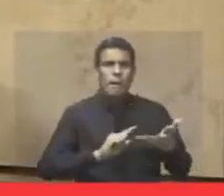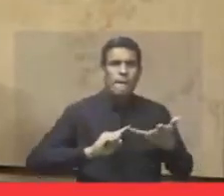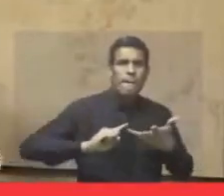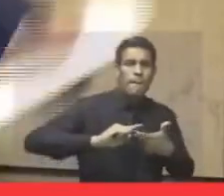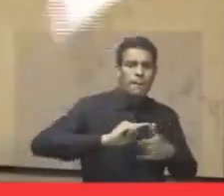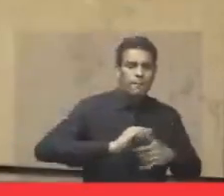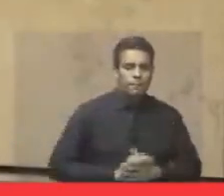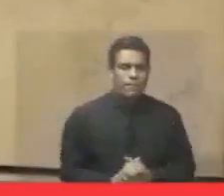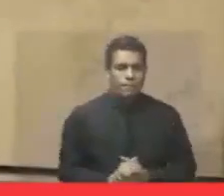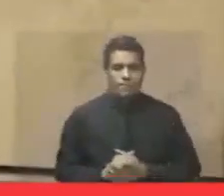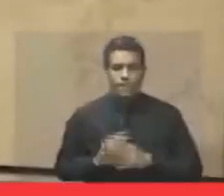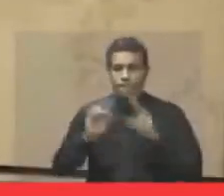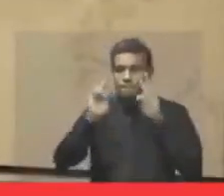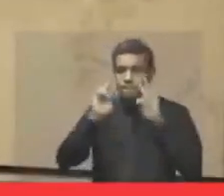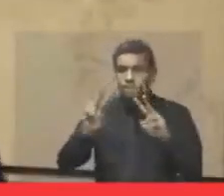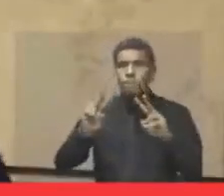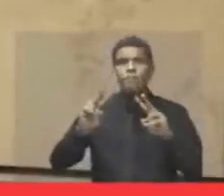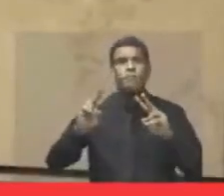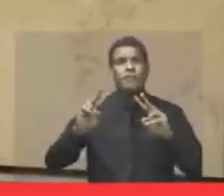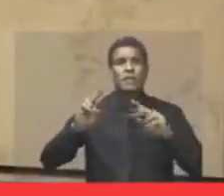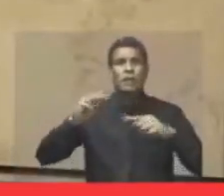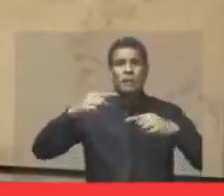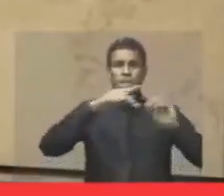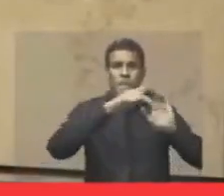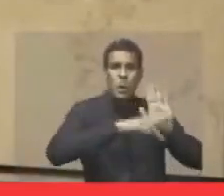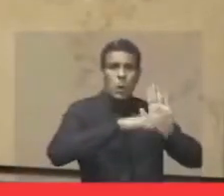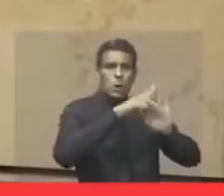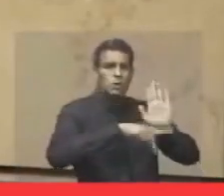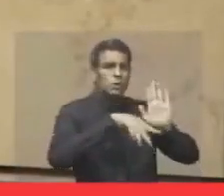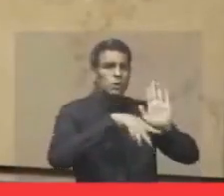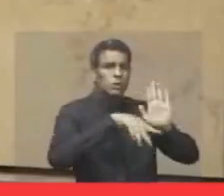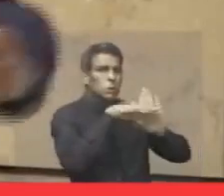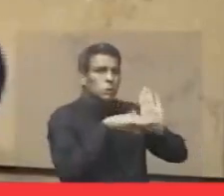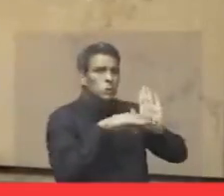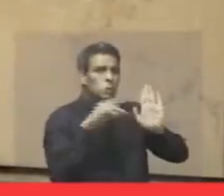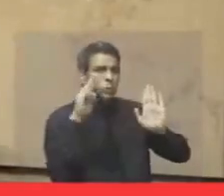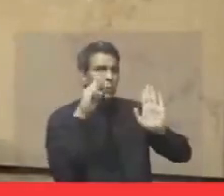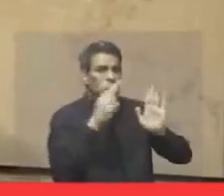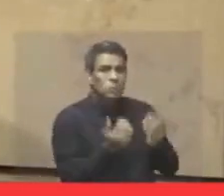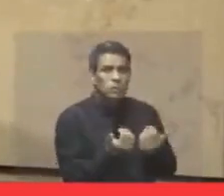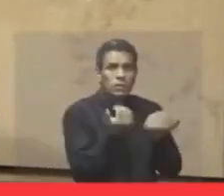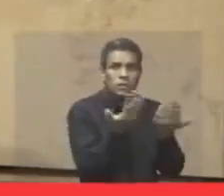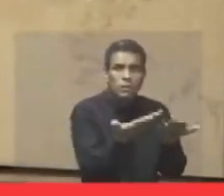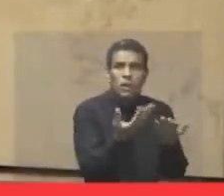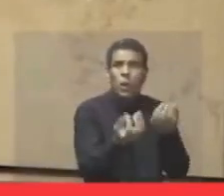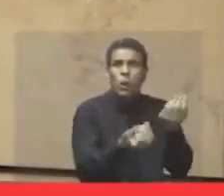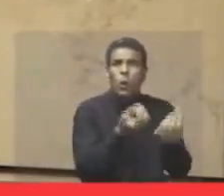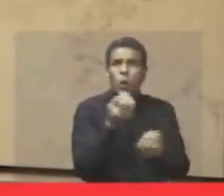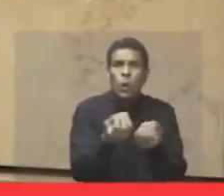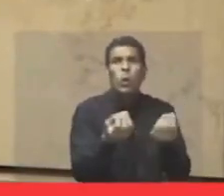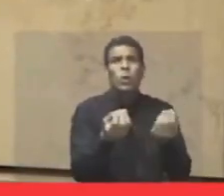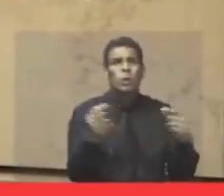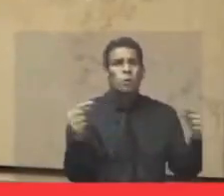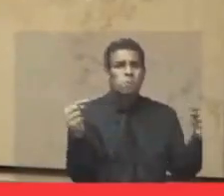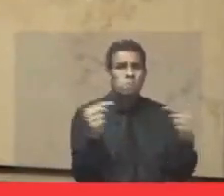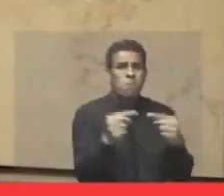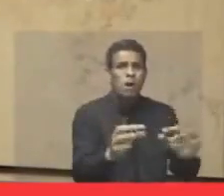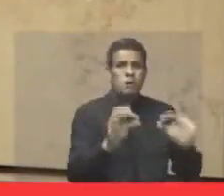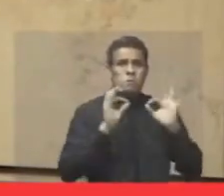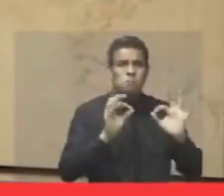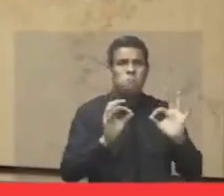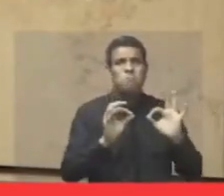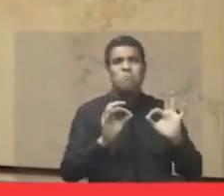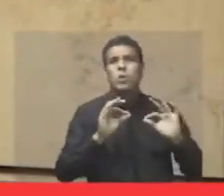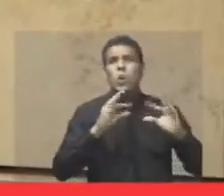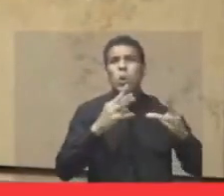municipais. Esse projeto como veio, dava poderes à prefeitura por decreto